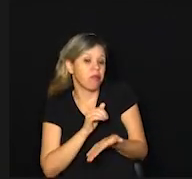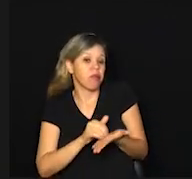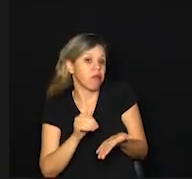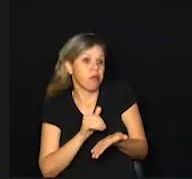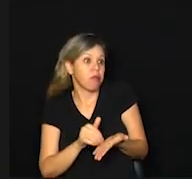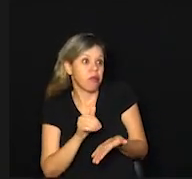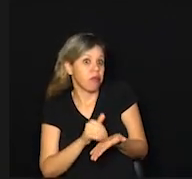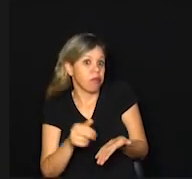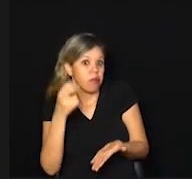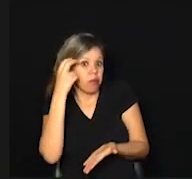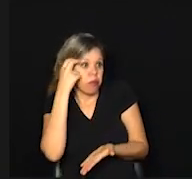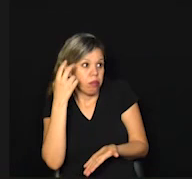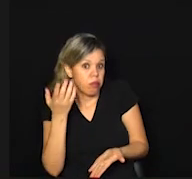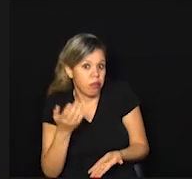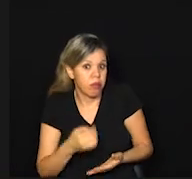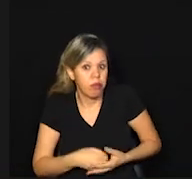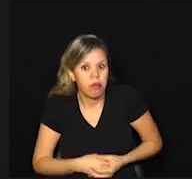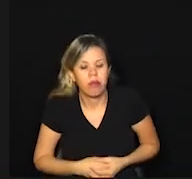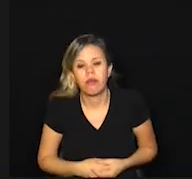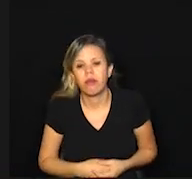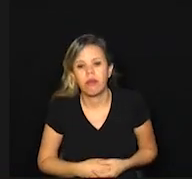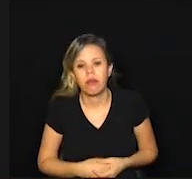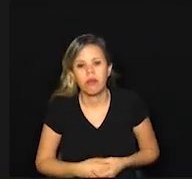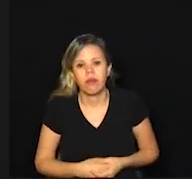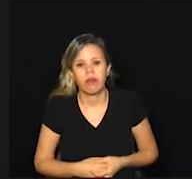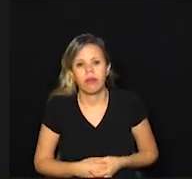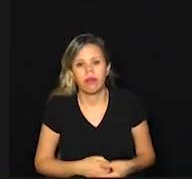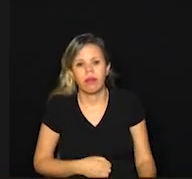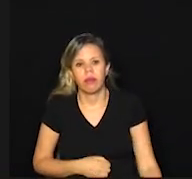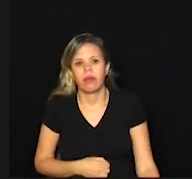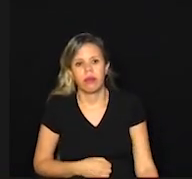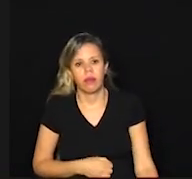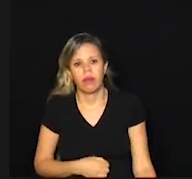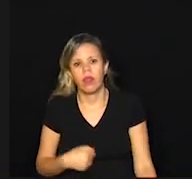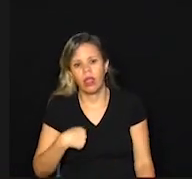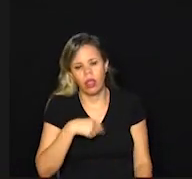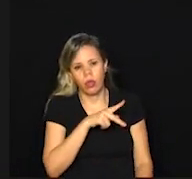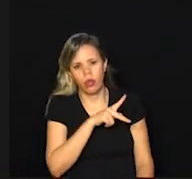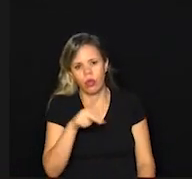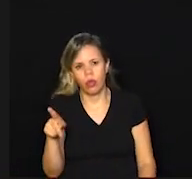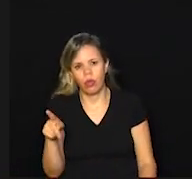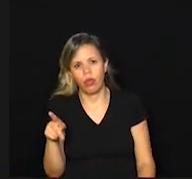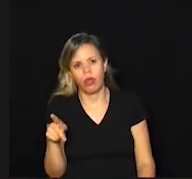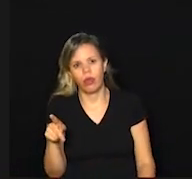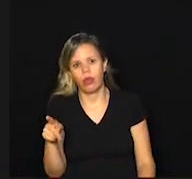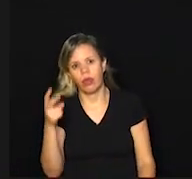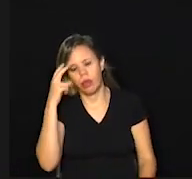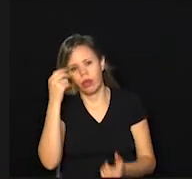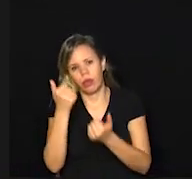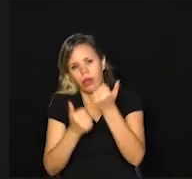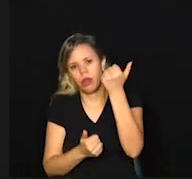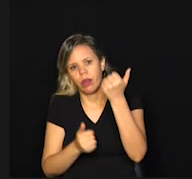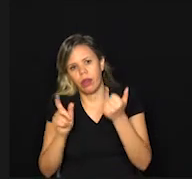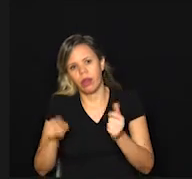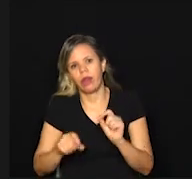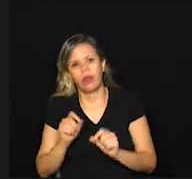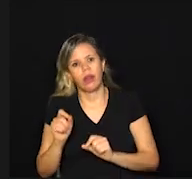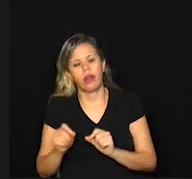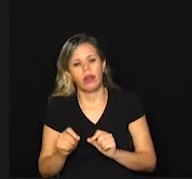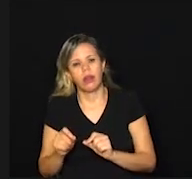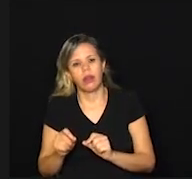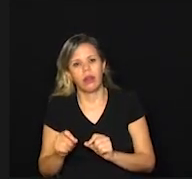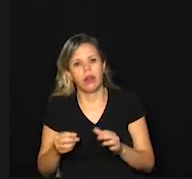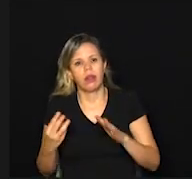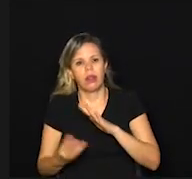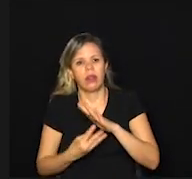secretária bom então é sua presidência de Cultura mas a minha visse ela é Ela é